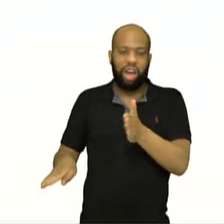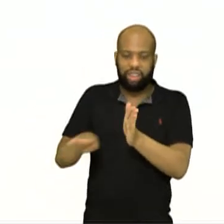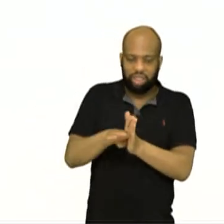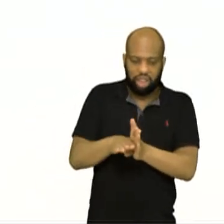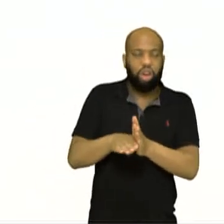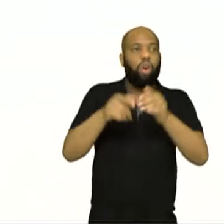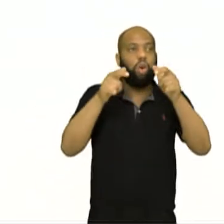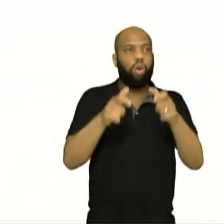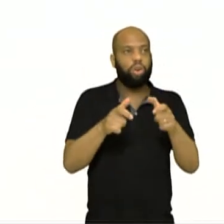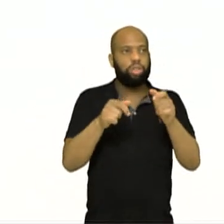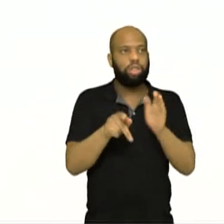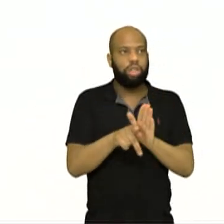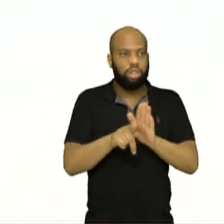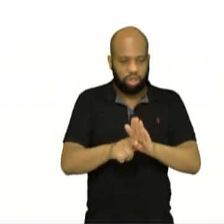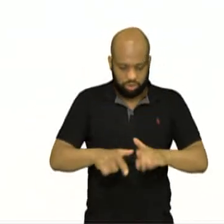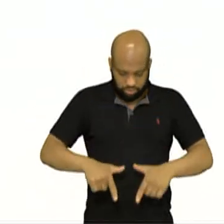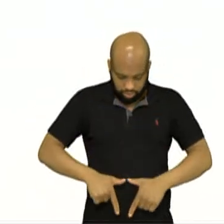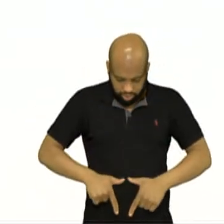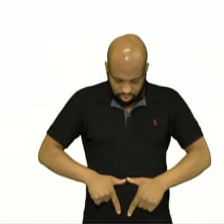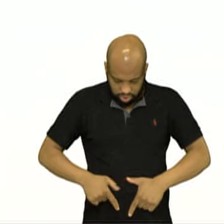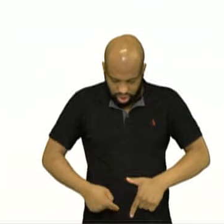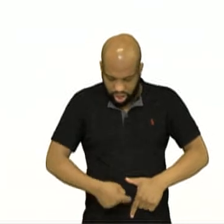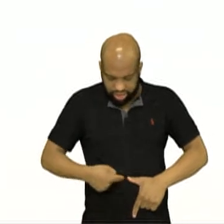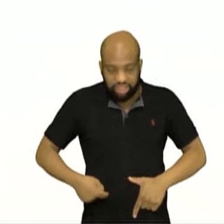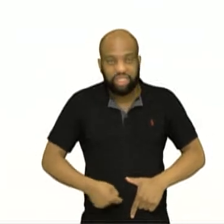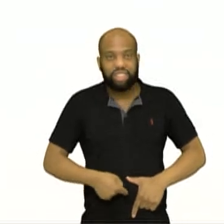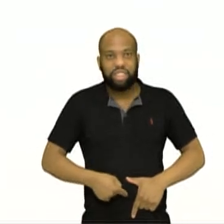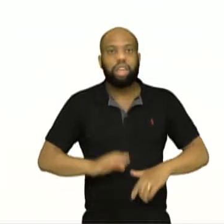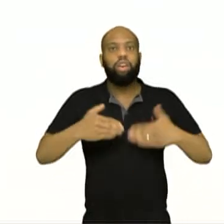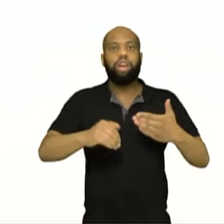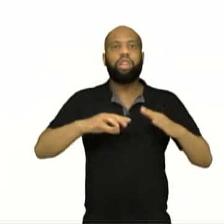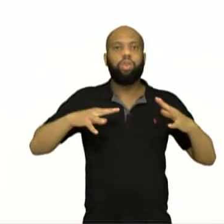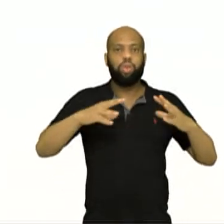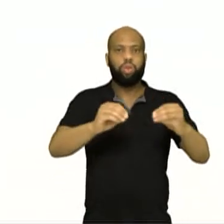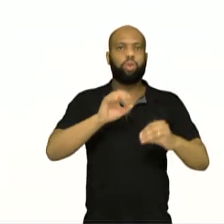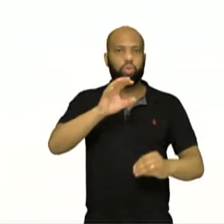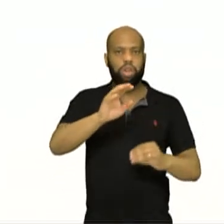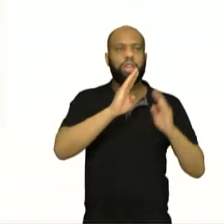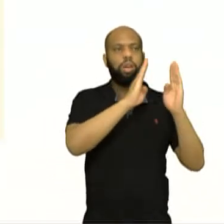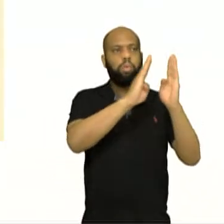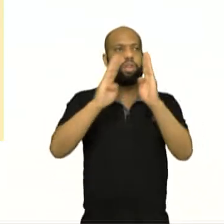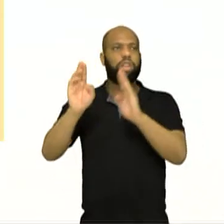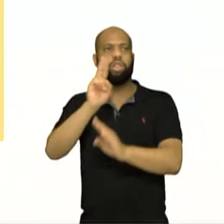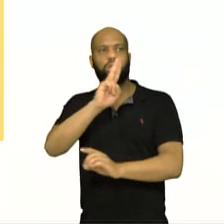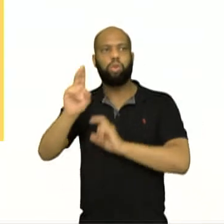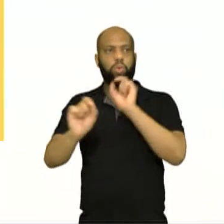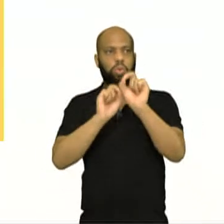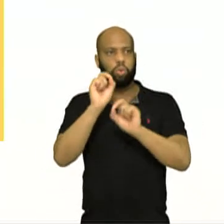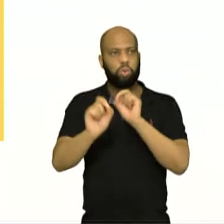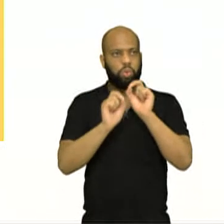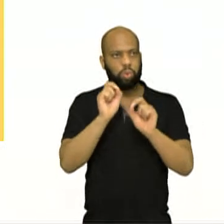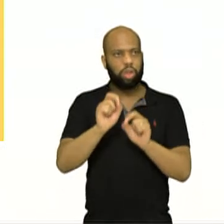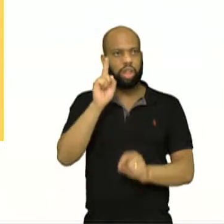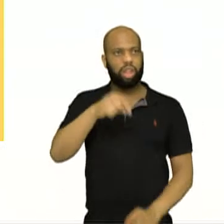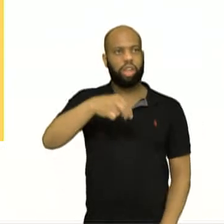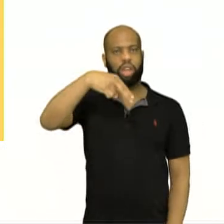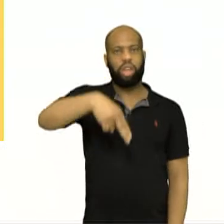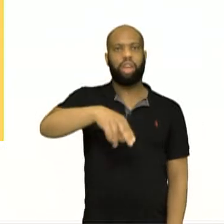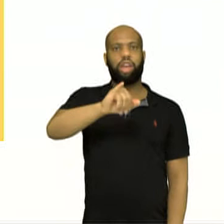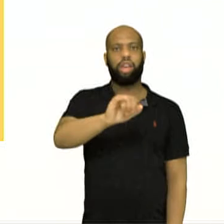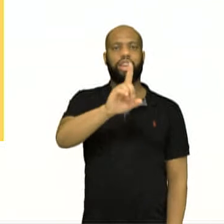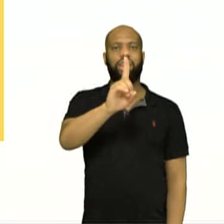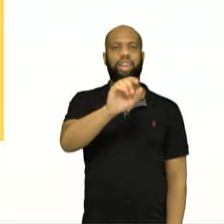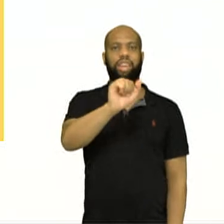se acomodar no endométrio. Então todo esse processinho aqui a gente vai chamar de nidação. Então ocorrerá a nidação,